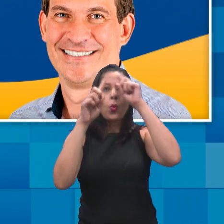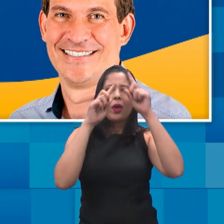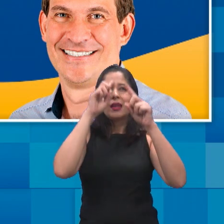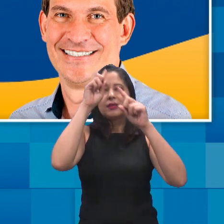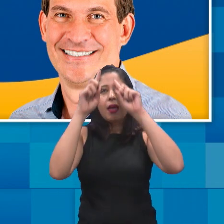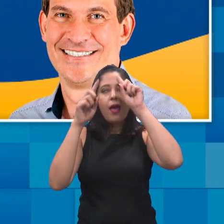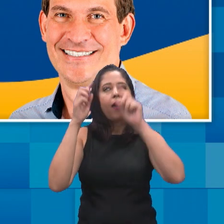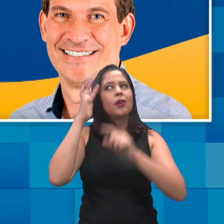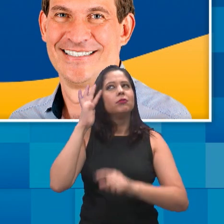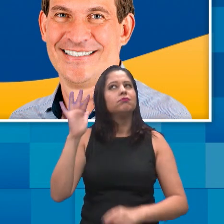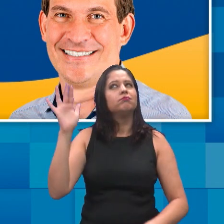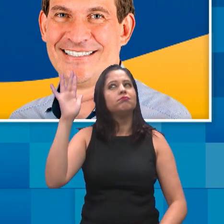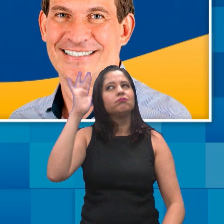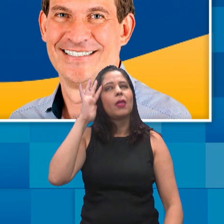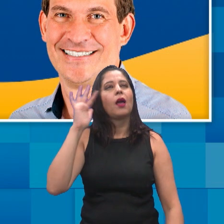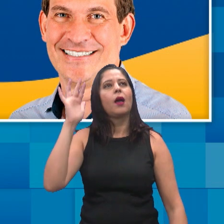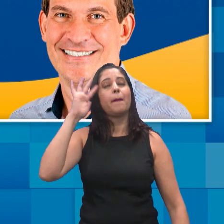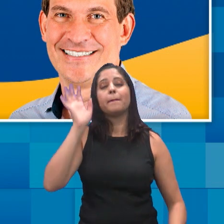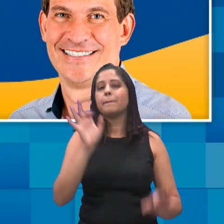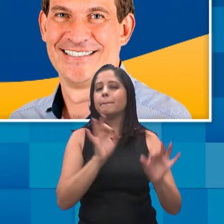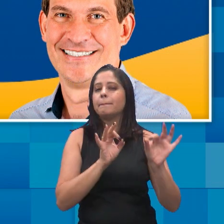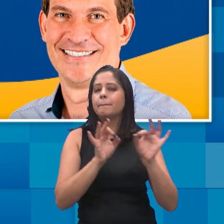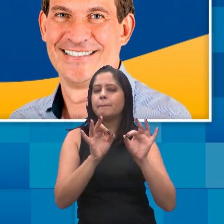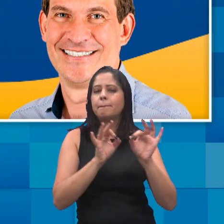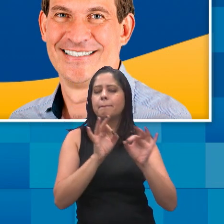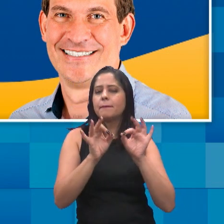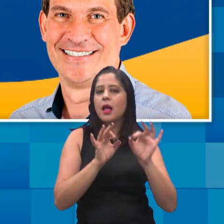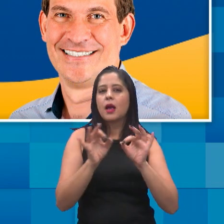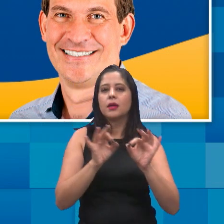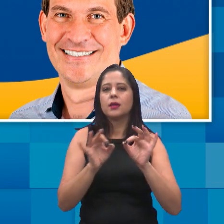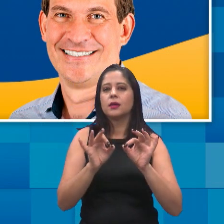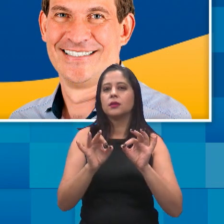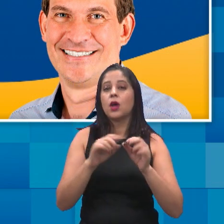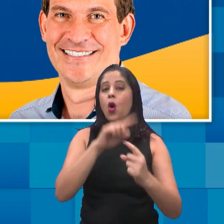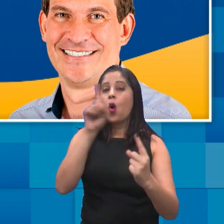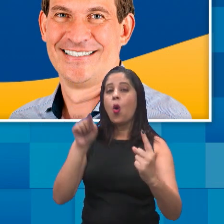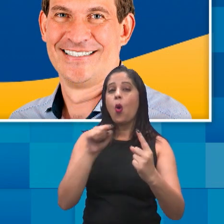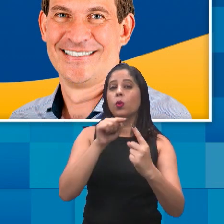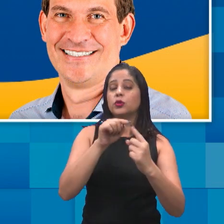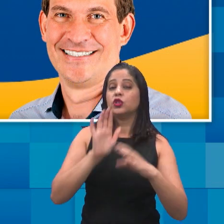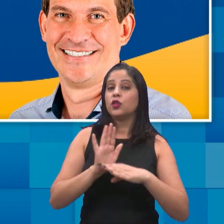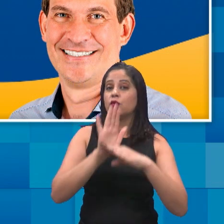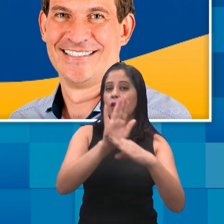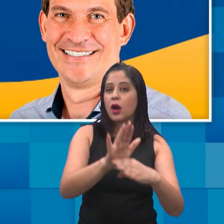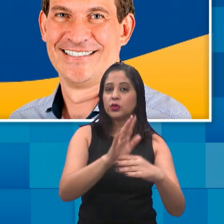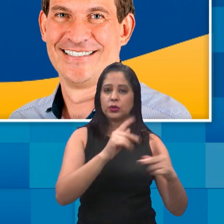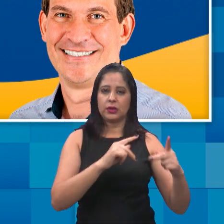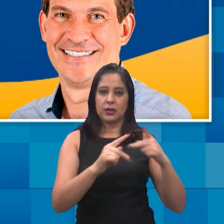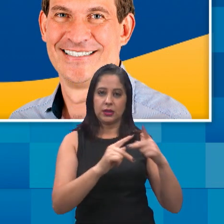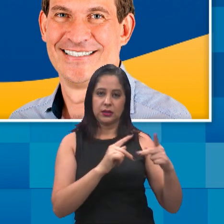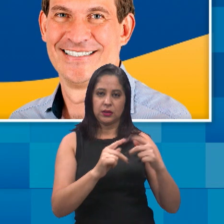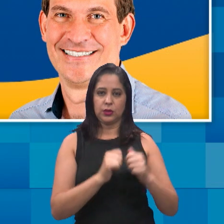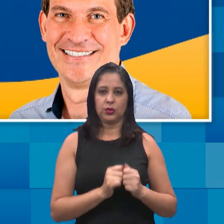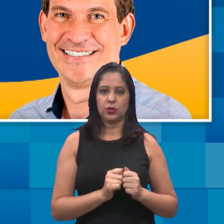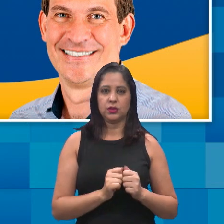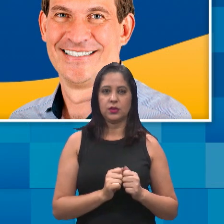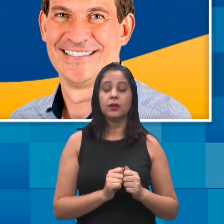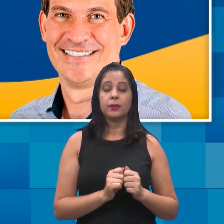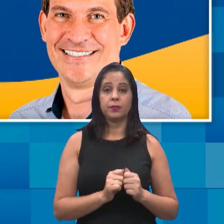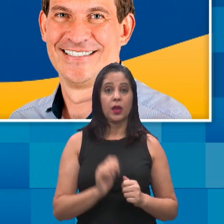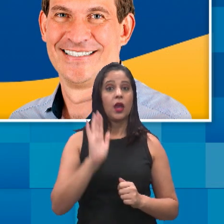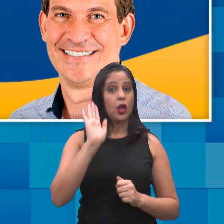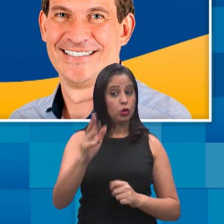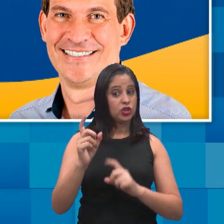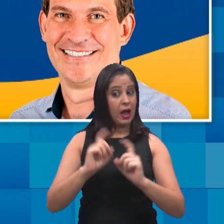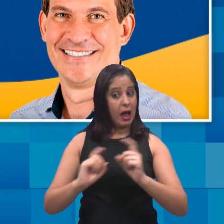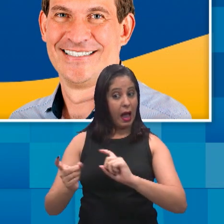nós pudéssemos trazer o melhor para a nossa cidade. Foram vários encontros planejados para